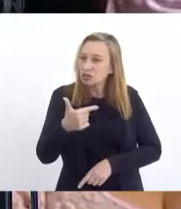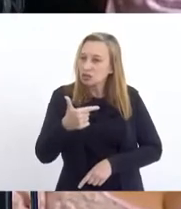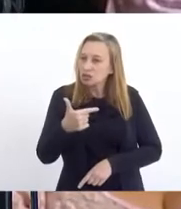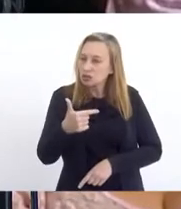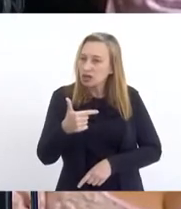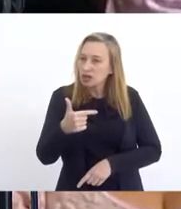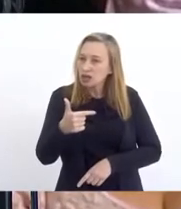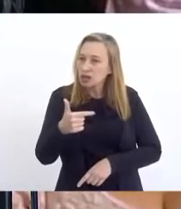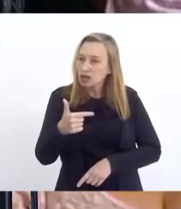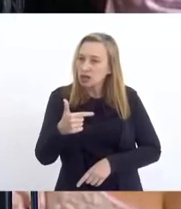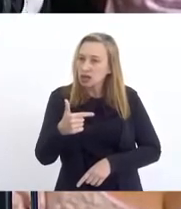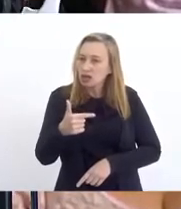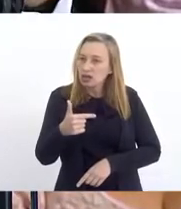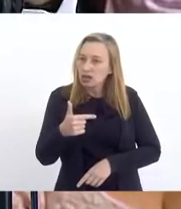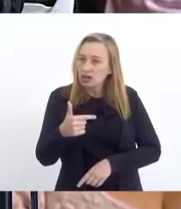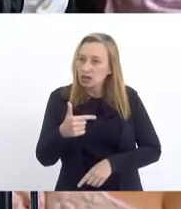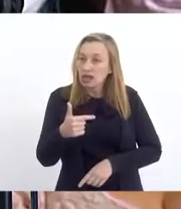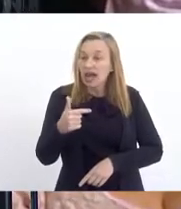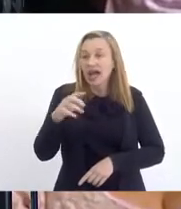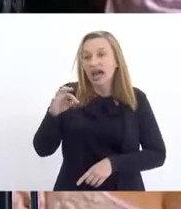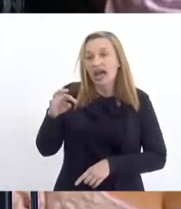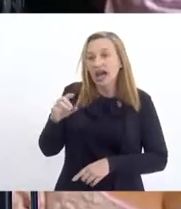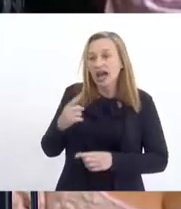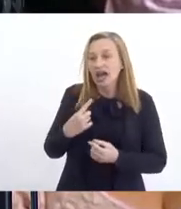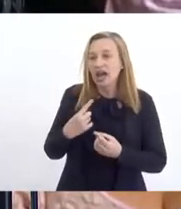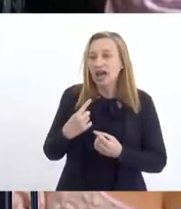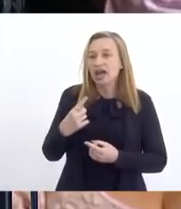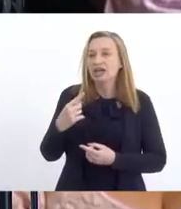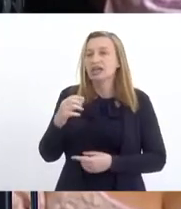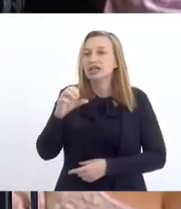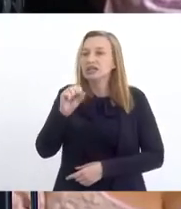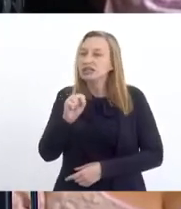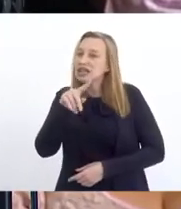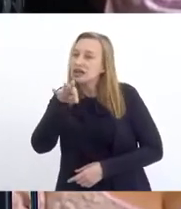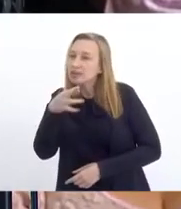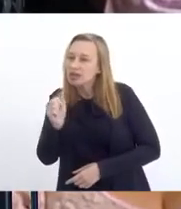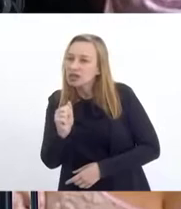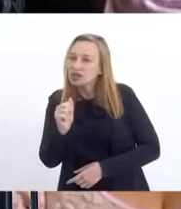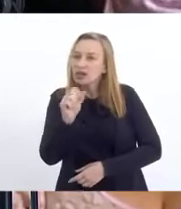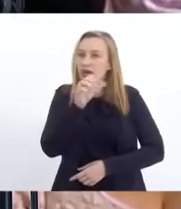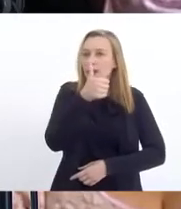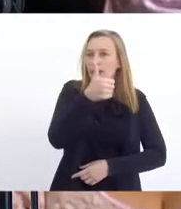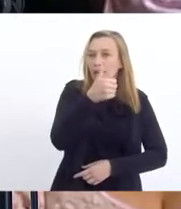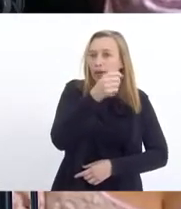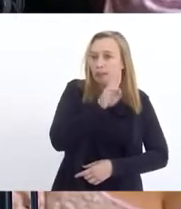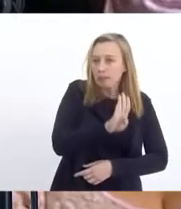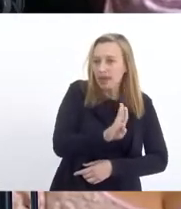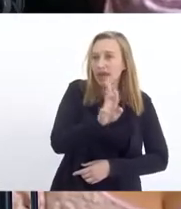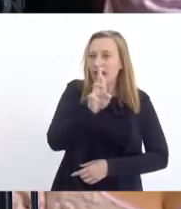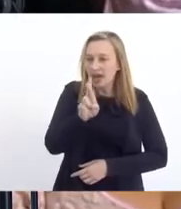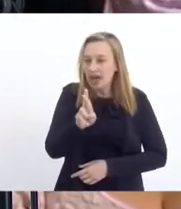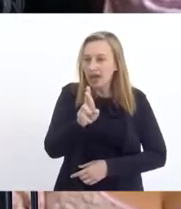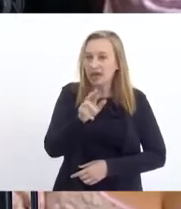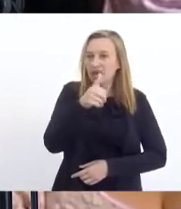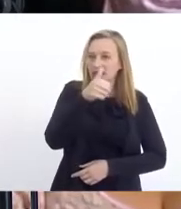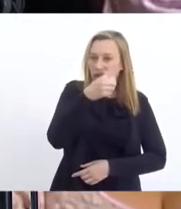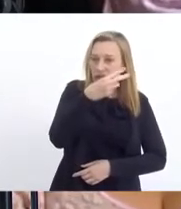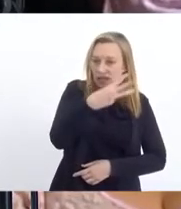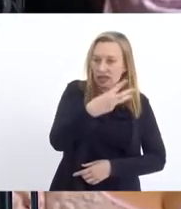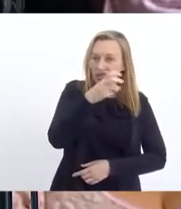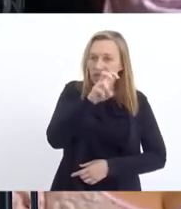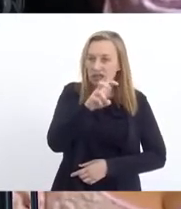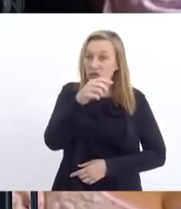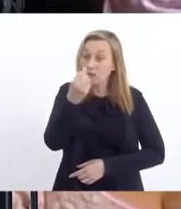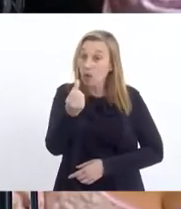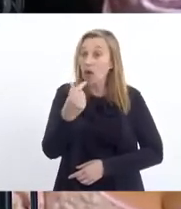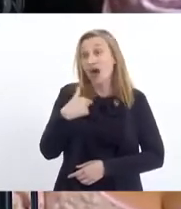acesso ligando a Estrada dos Ceramistas até Martins Laje, na BR-356, que eu também disse, olha, vamos tentar um outro